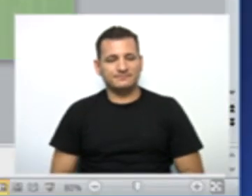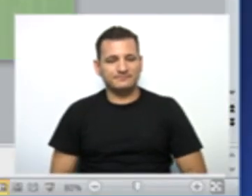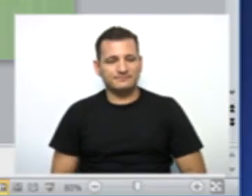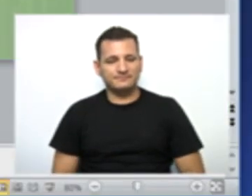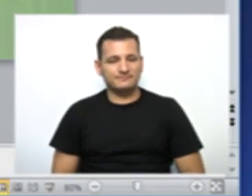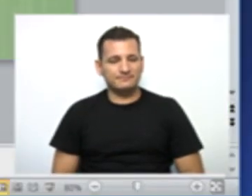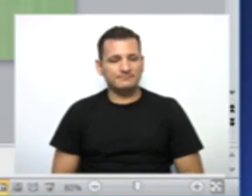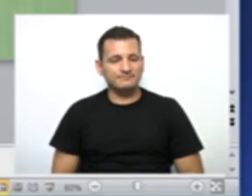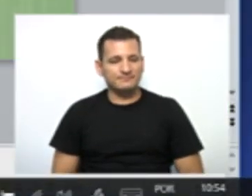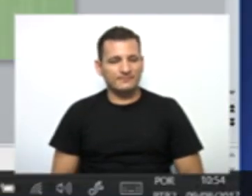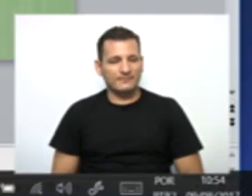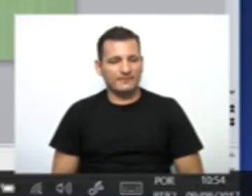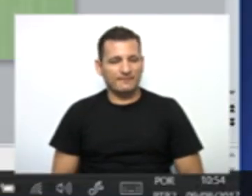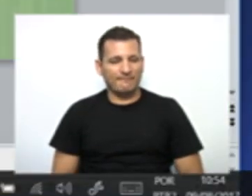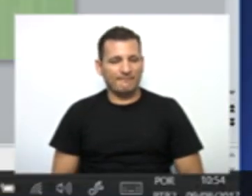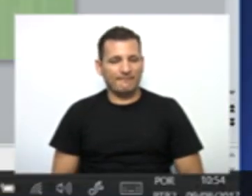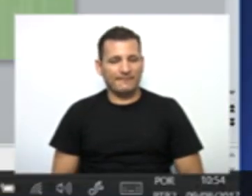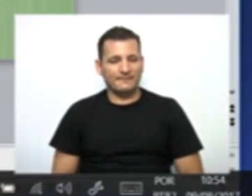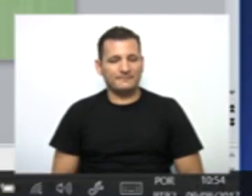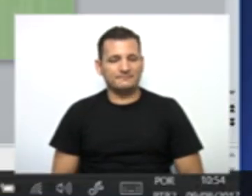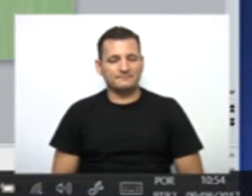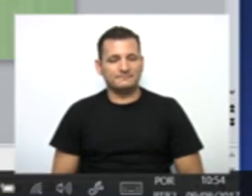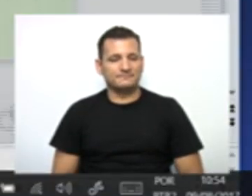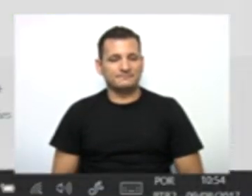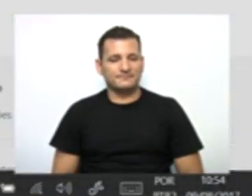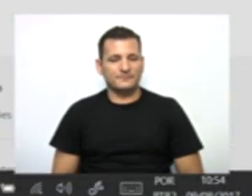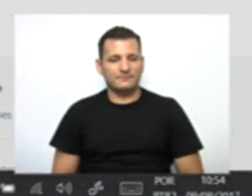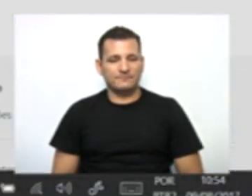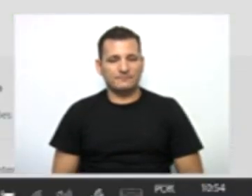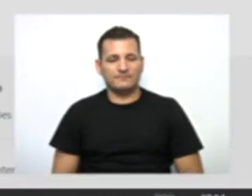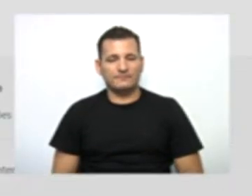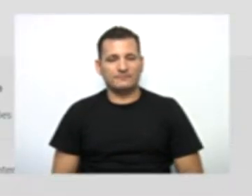a gente está acostumado a abrir.